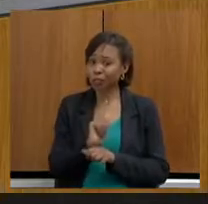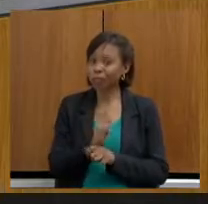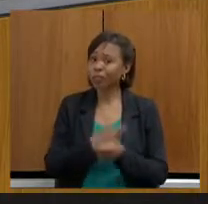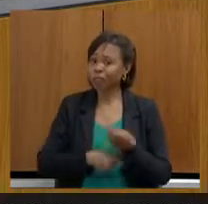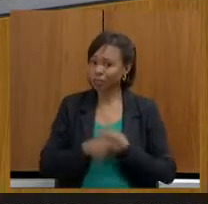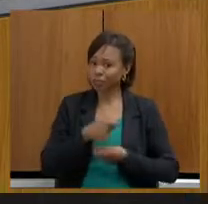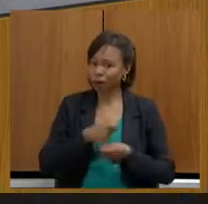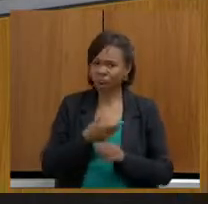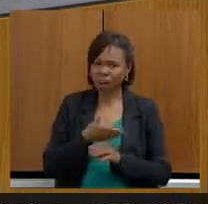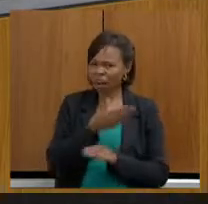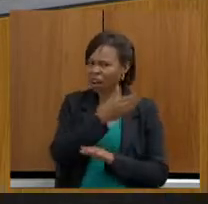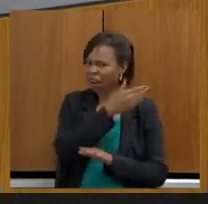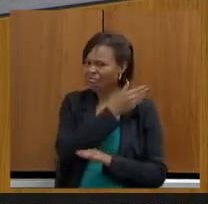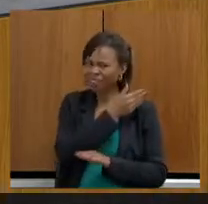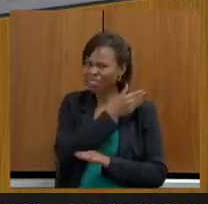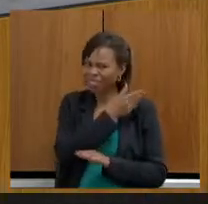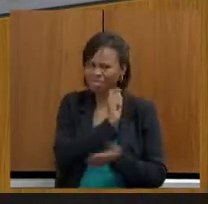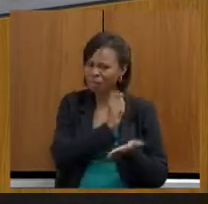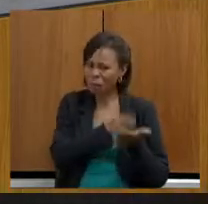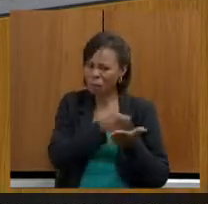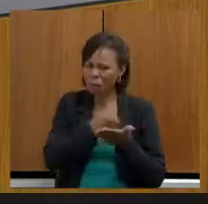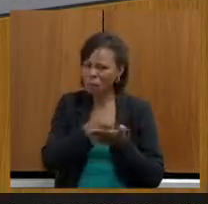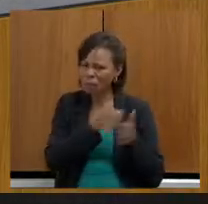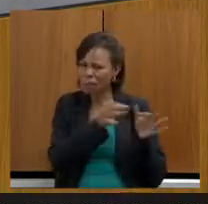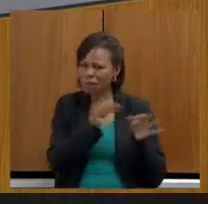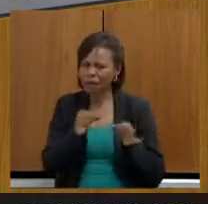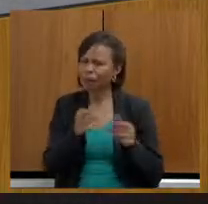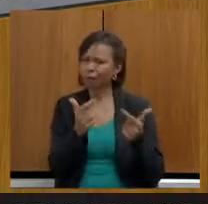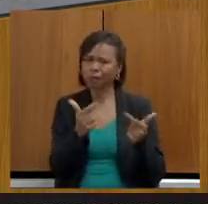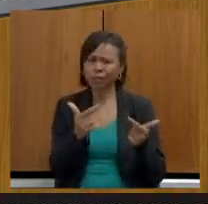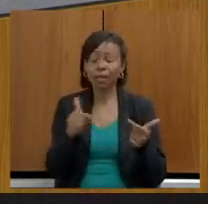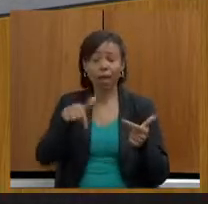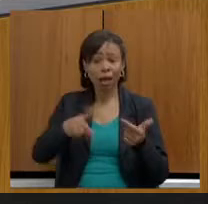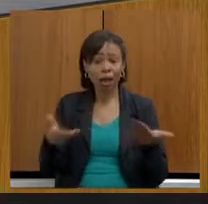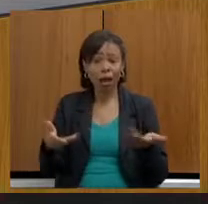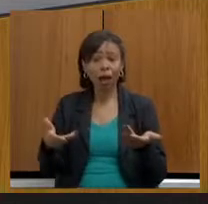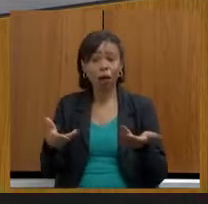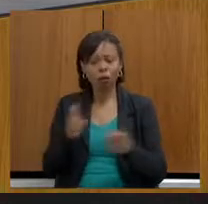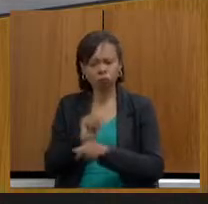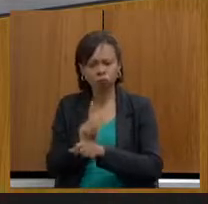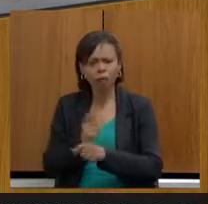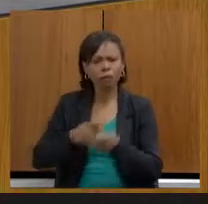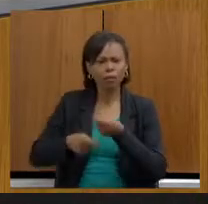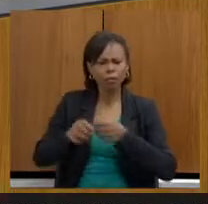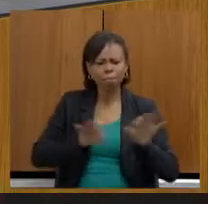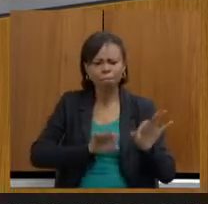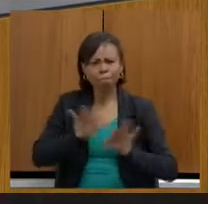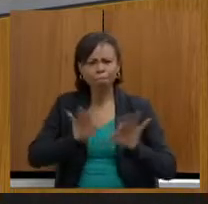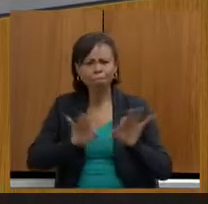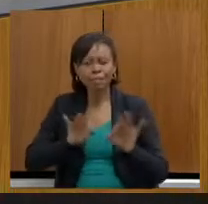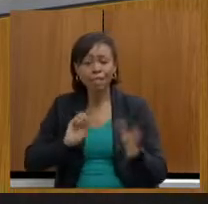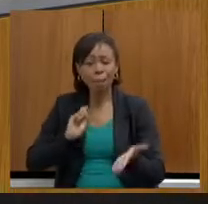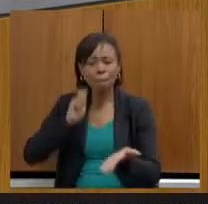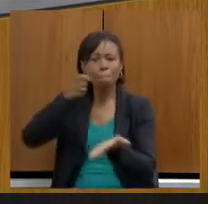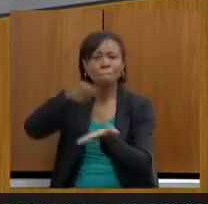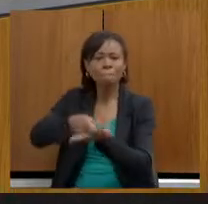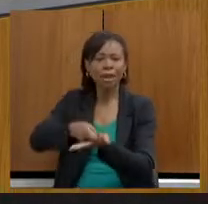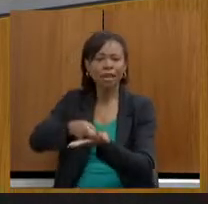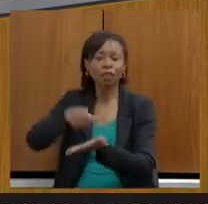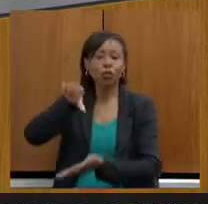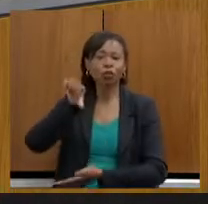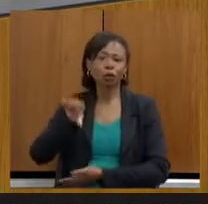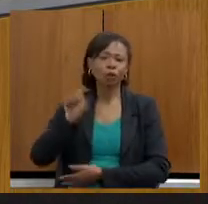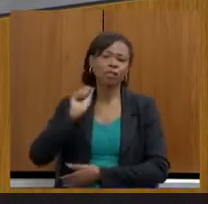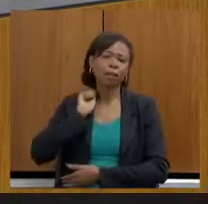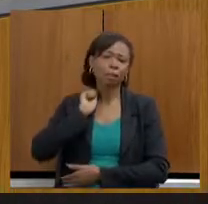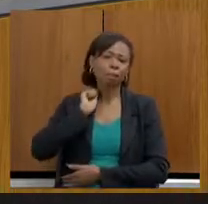isso não era certo Deputado é recebeu uma administração conseguiu organizar isso tudo e que tar no dia nove